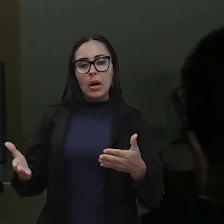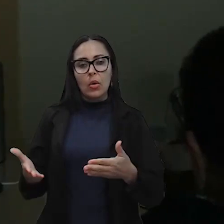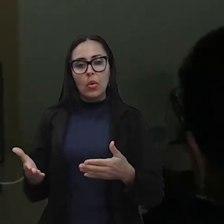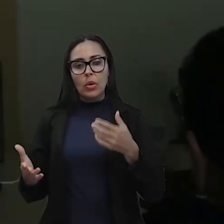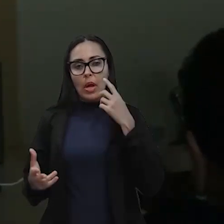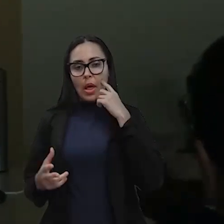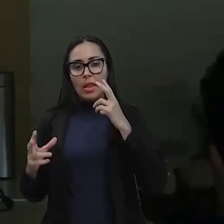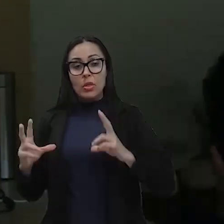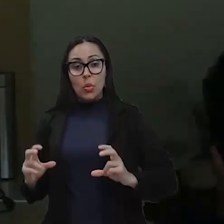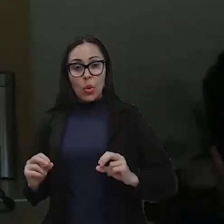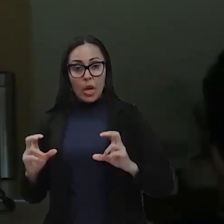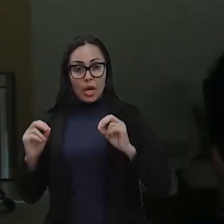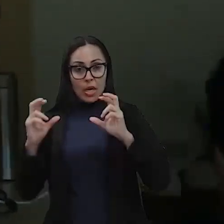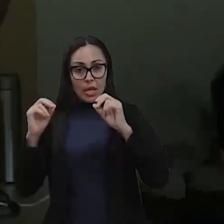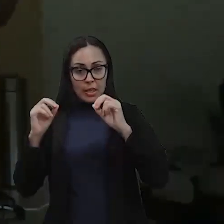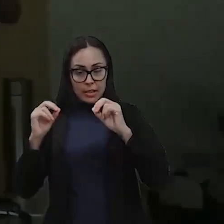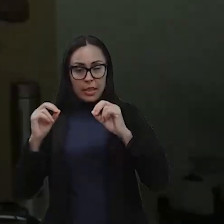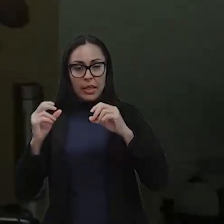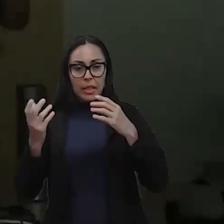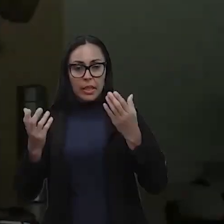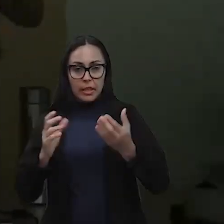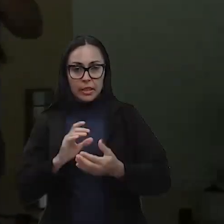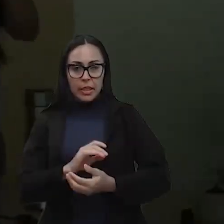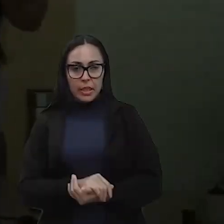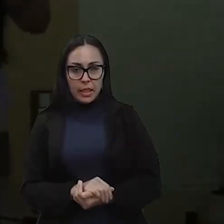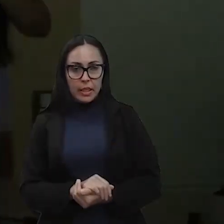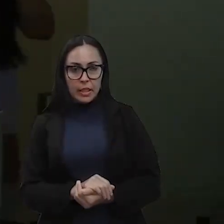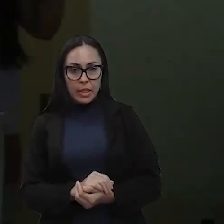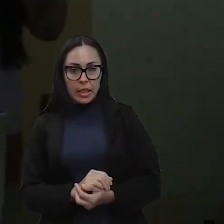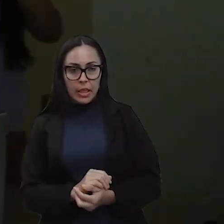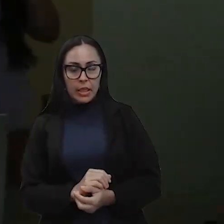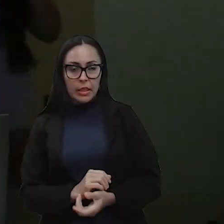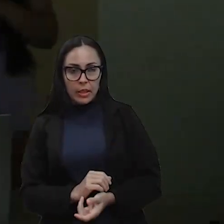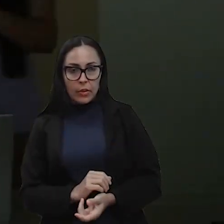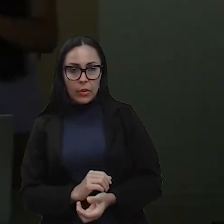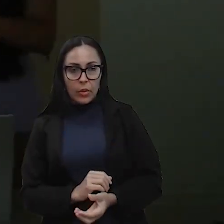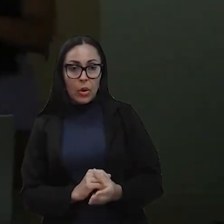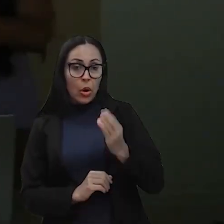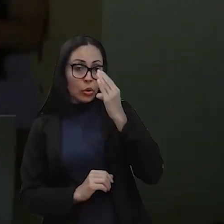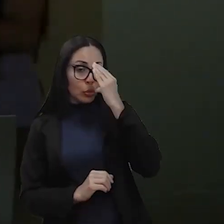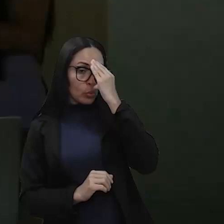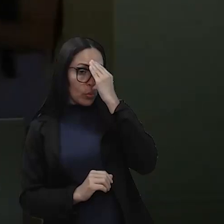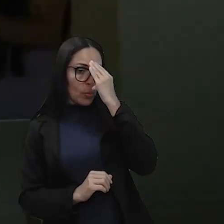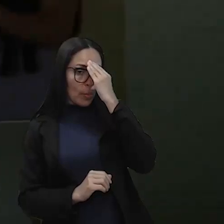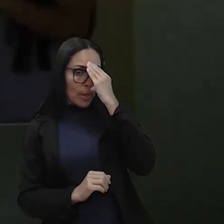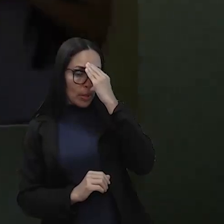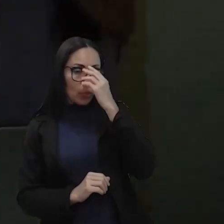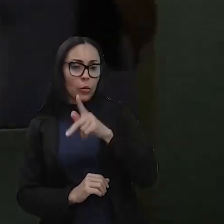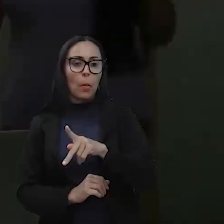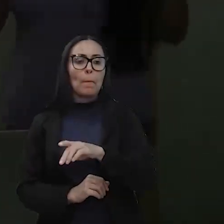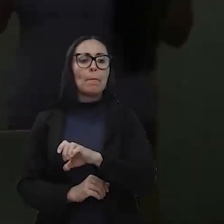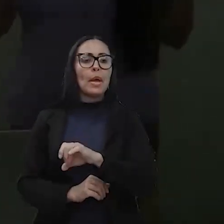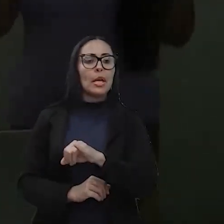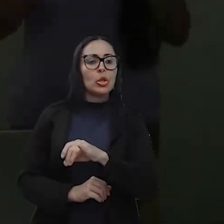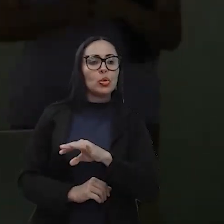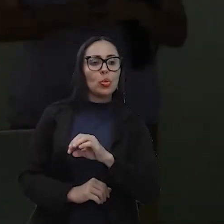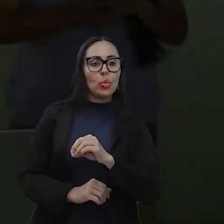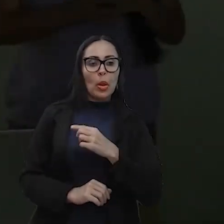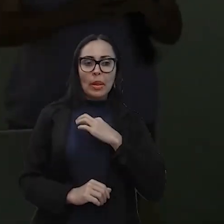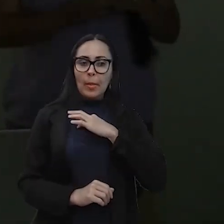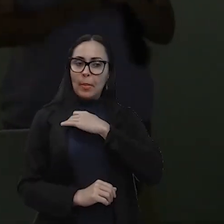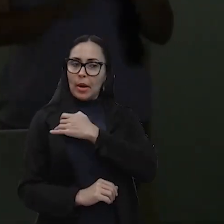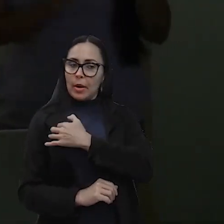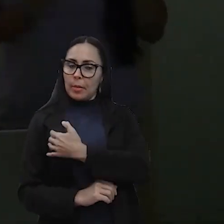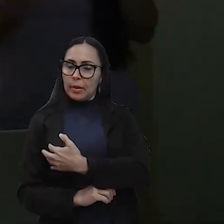mama, propriamente dito. Engraçado essas horas, né? É uma troca de homem e mulher. Vamos lá. Câncer de